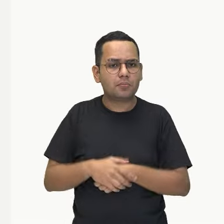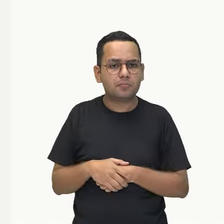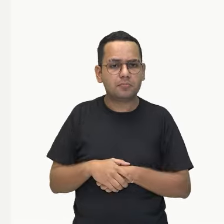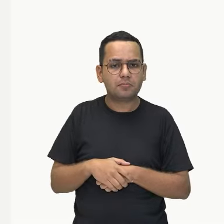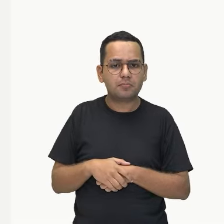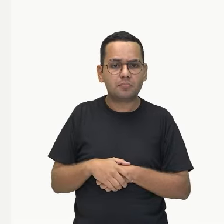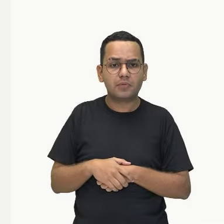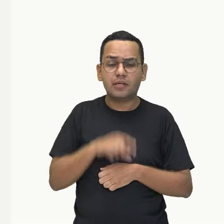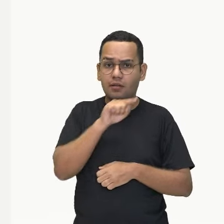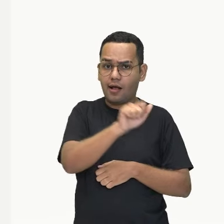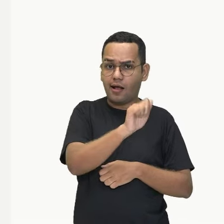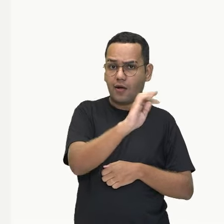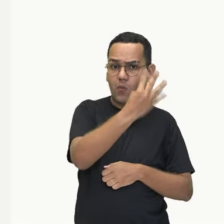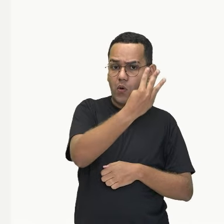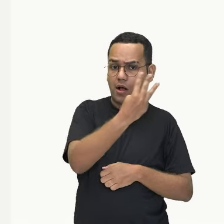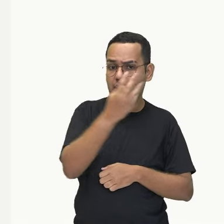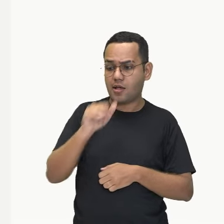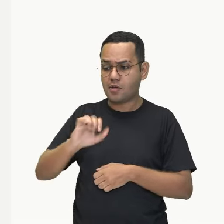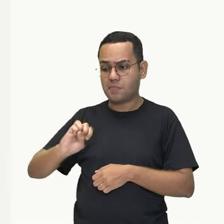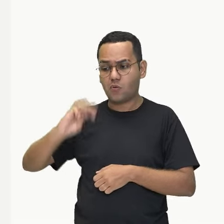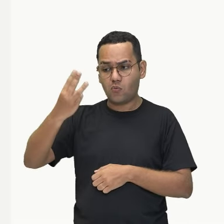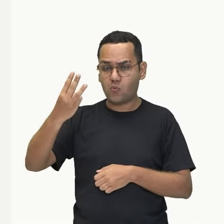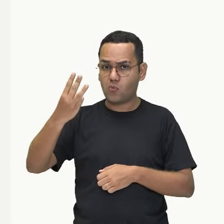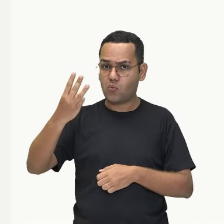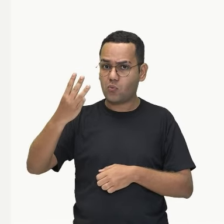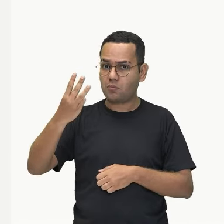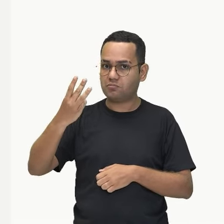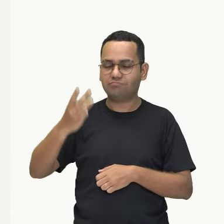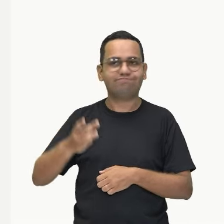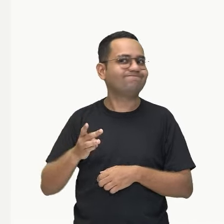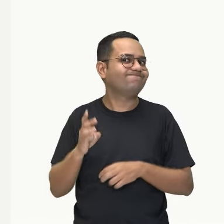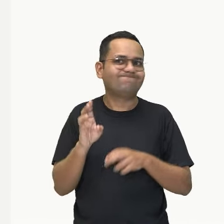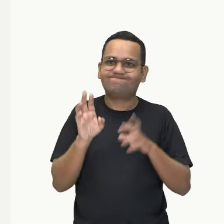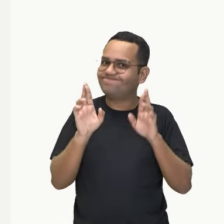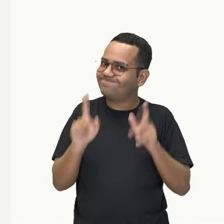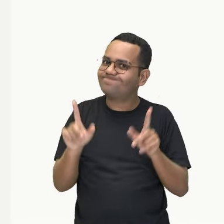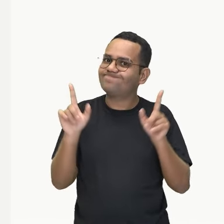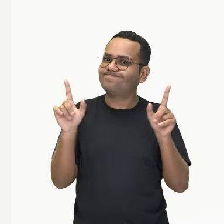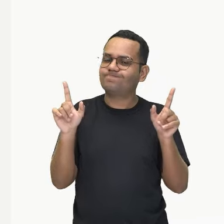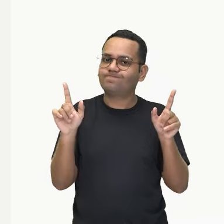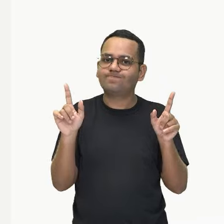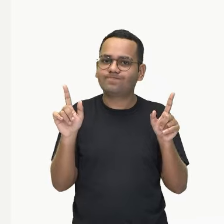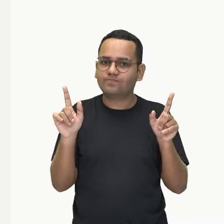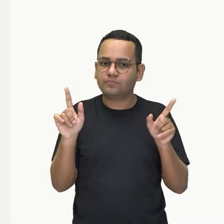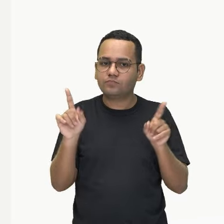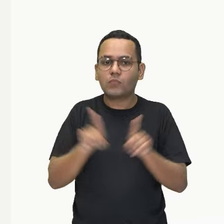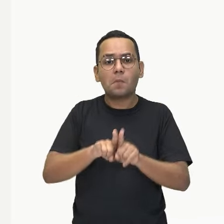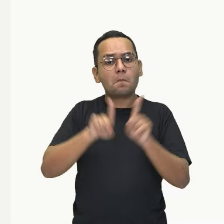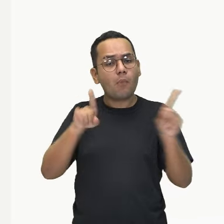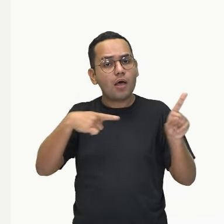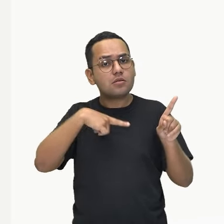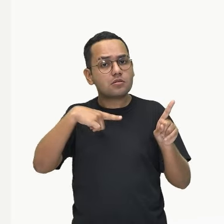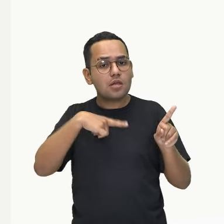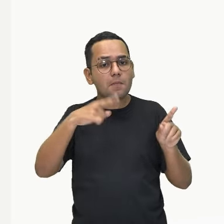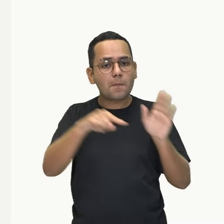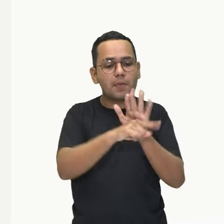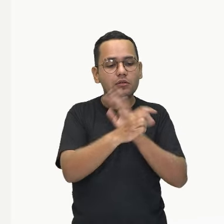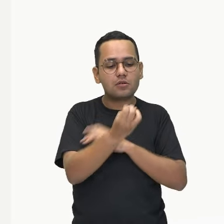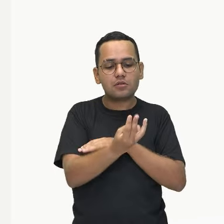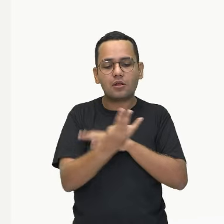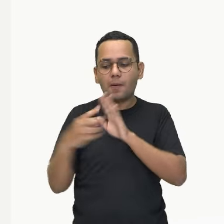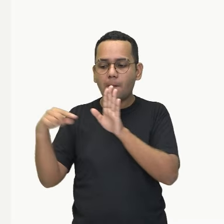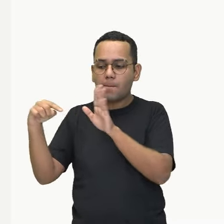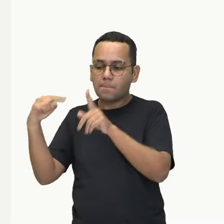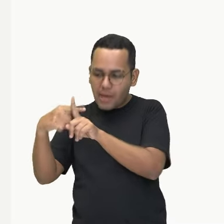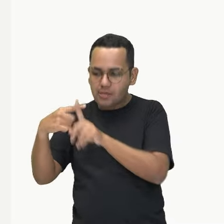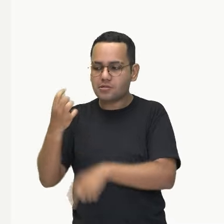elevado à quarta e aqui é y ao cubo. Está longe de ser semelhante. Tá? Porém, eu tenho aqui ó, o menos 3